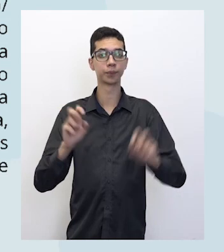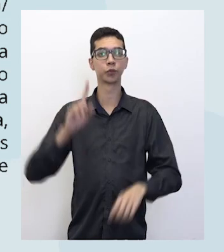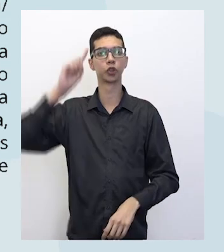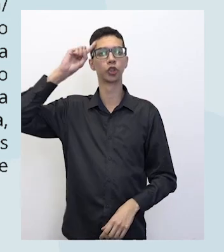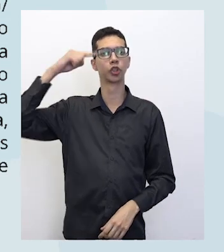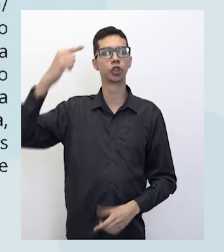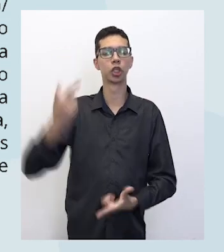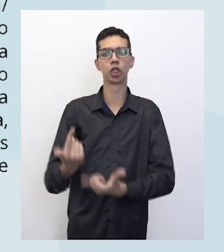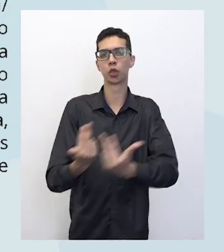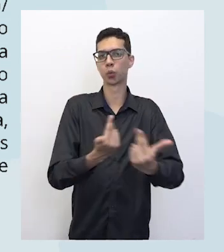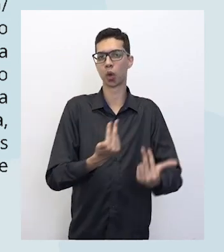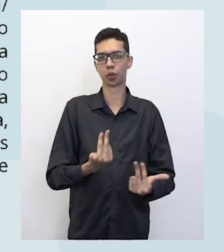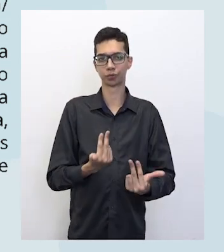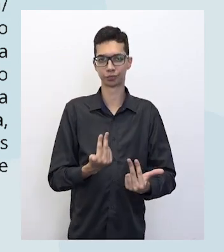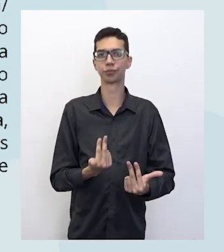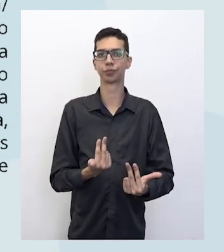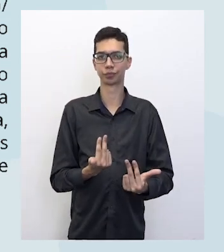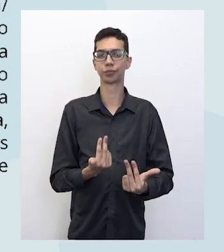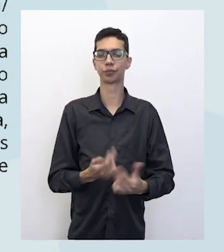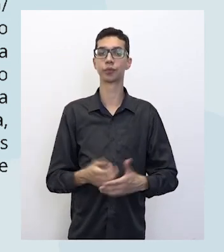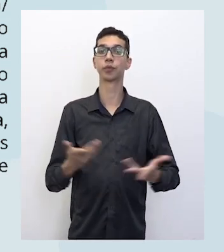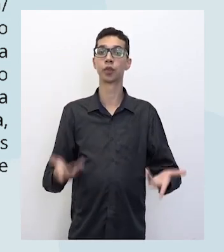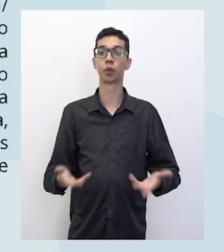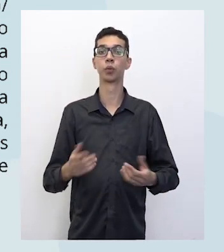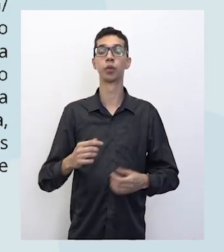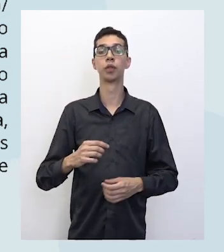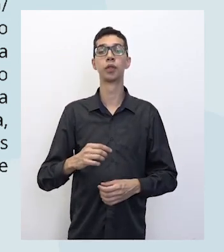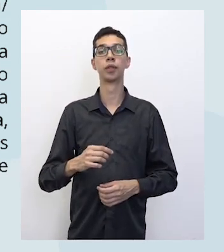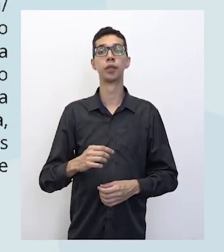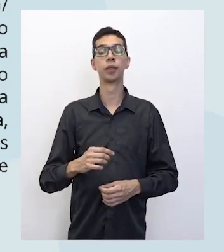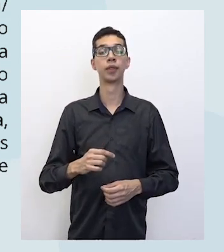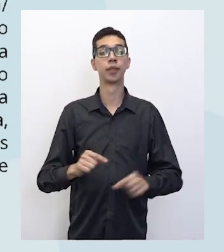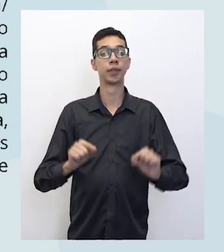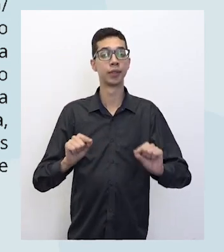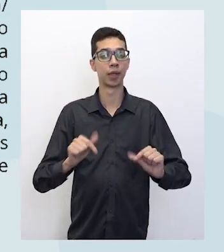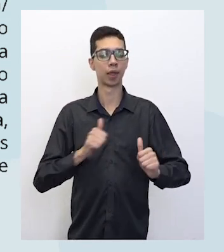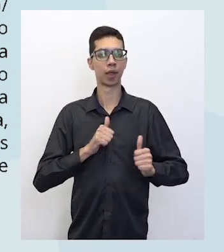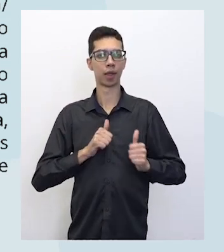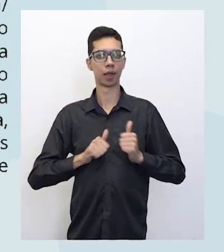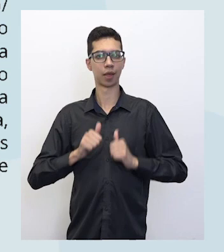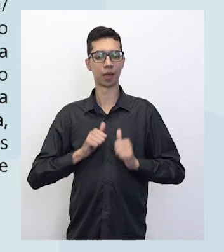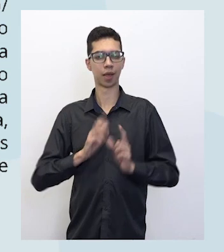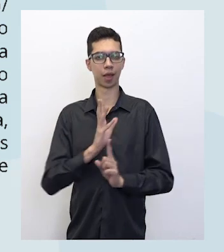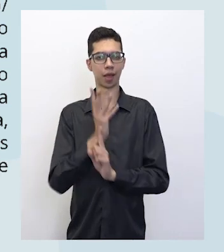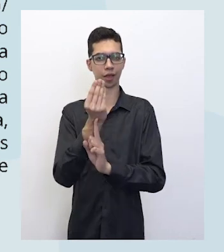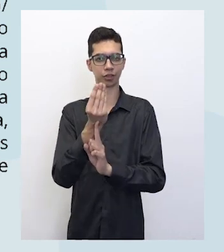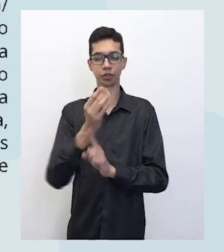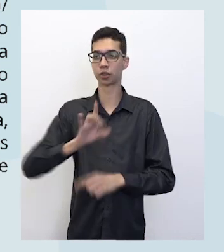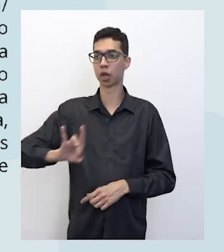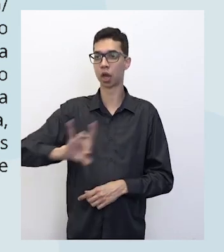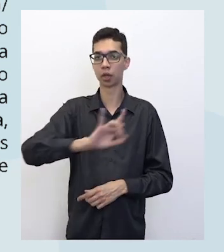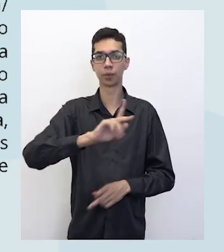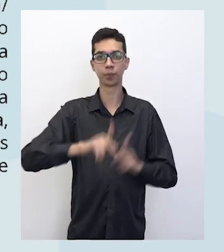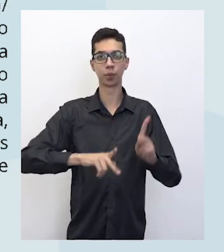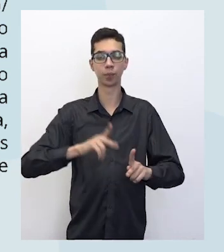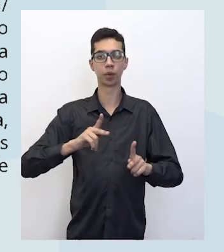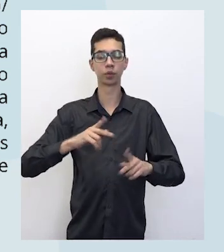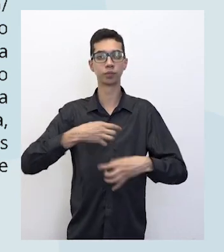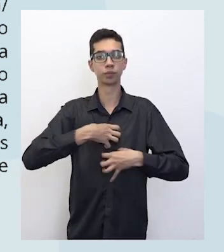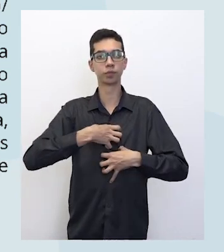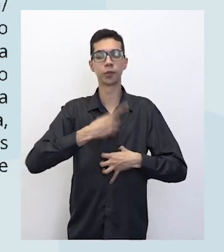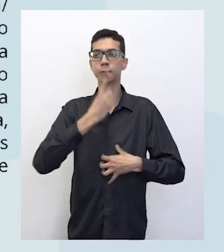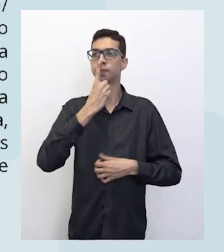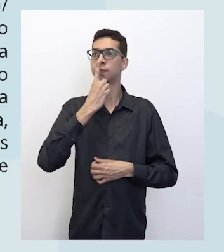cotidiano, para os nossos dias. É uma forma de aproximar esse estilo artístico mais ainda da realidade do público, de forma que,